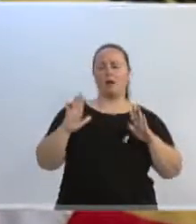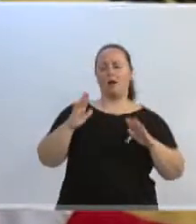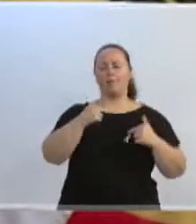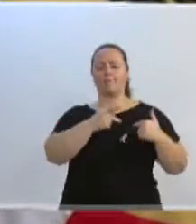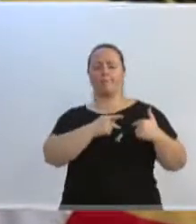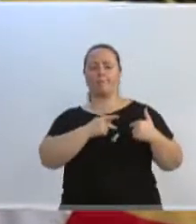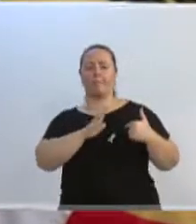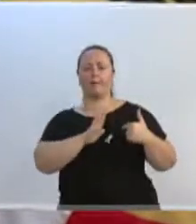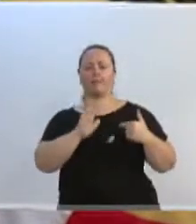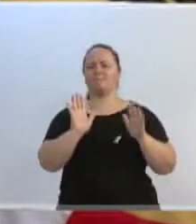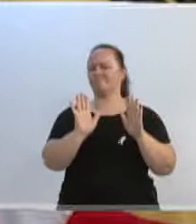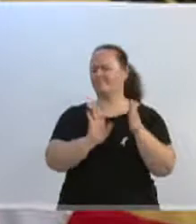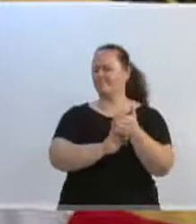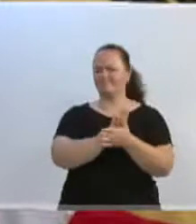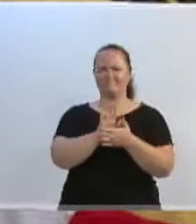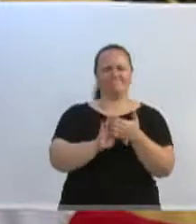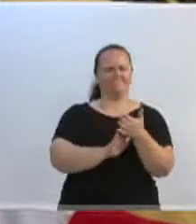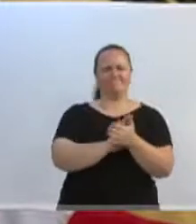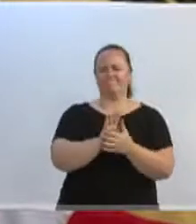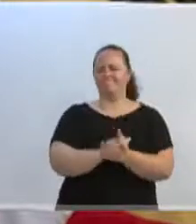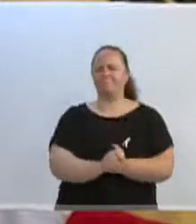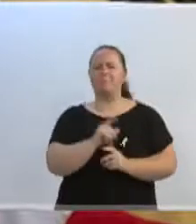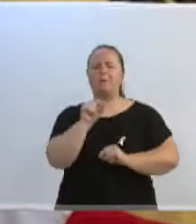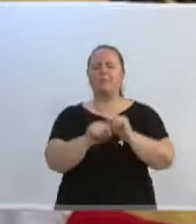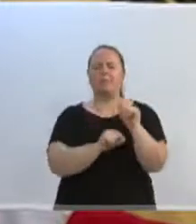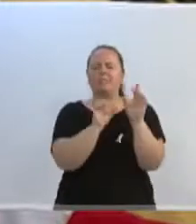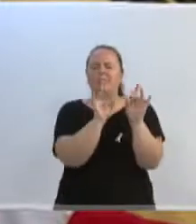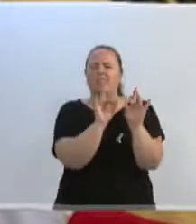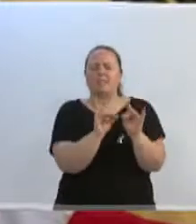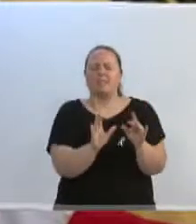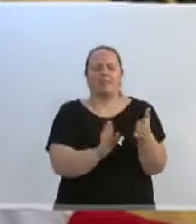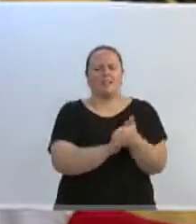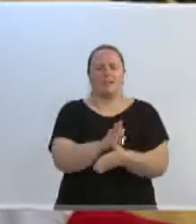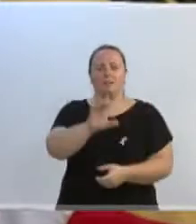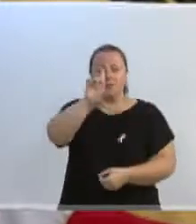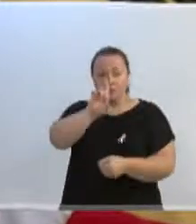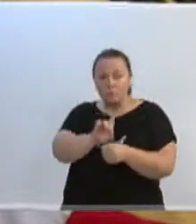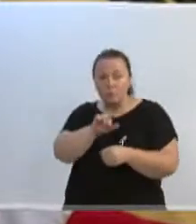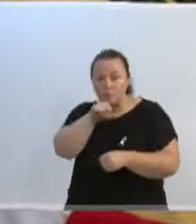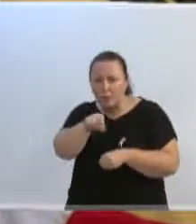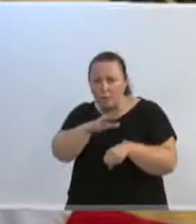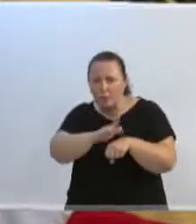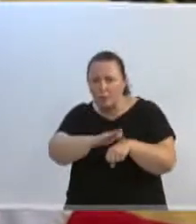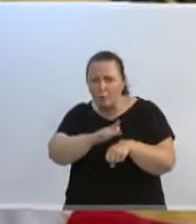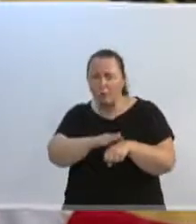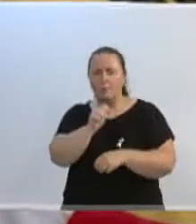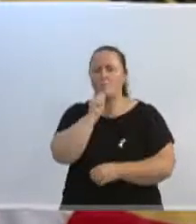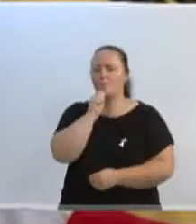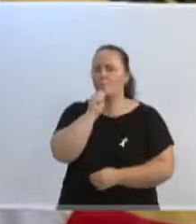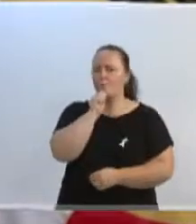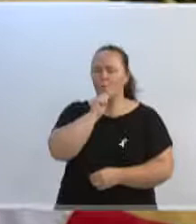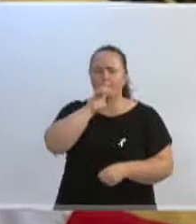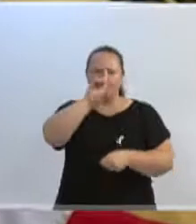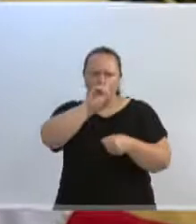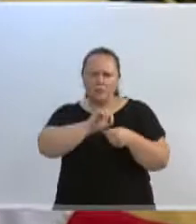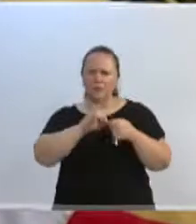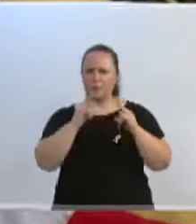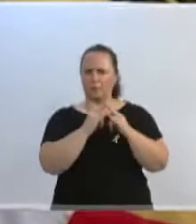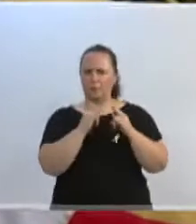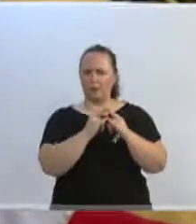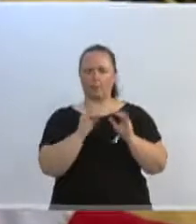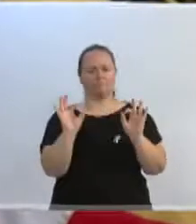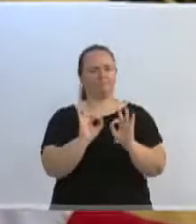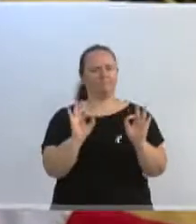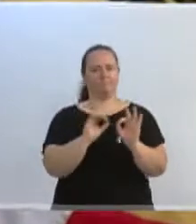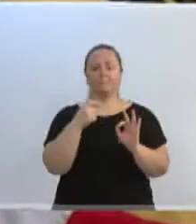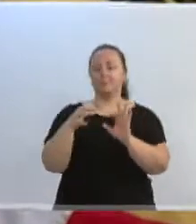questão partidária, independente de picuinhas, ninguém é dono de uma patologia, ninguém é dono de uma instituição. Nós precisamos